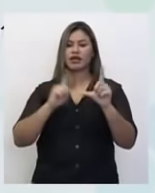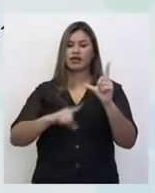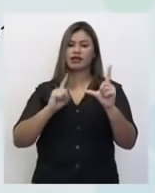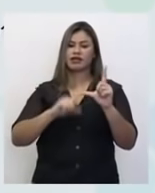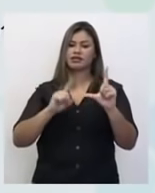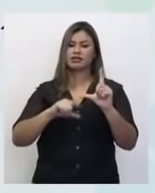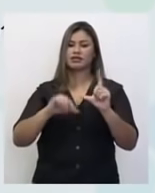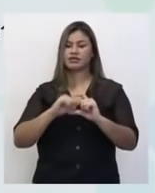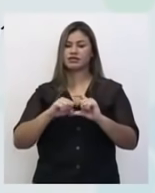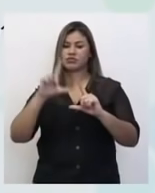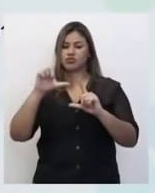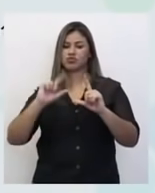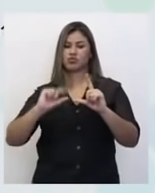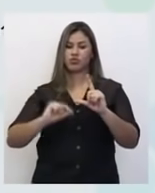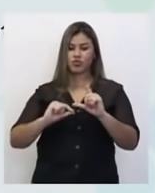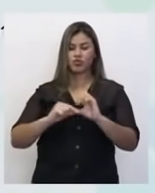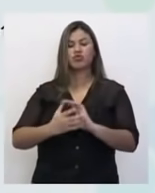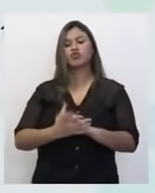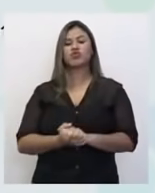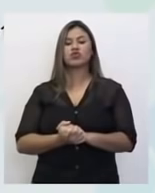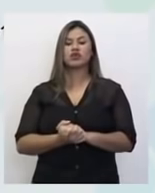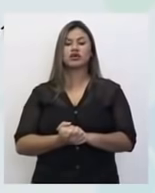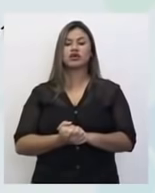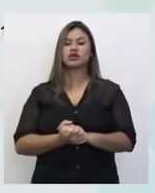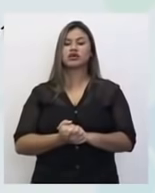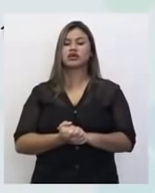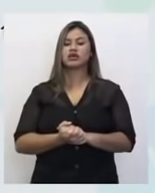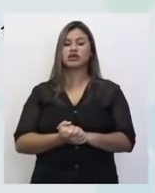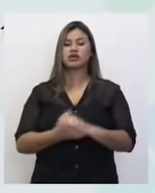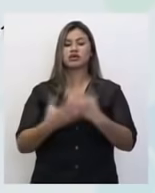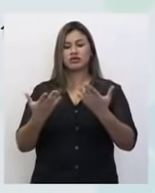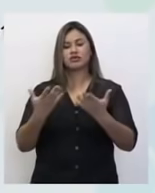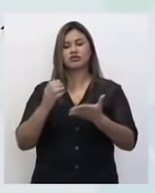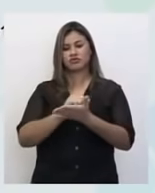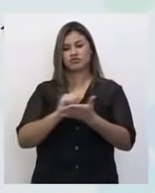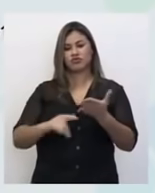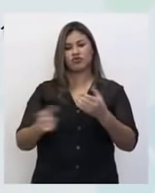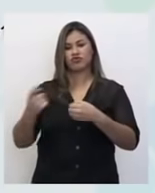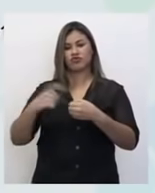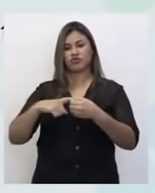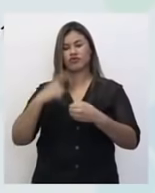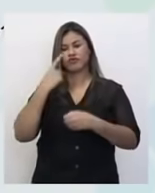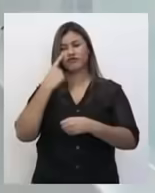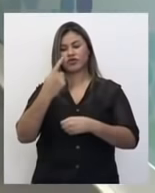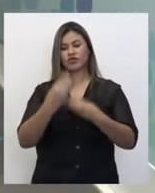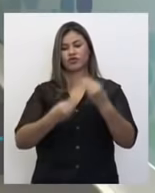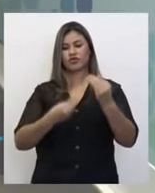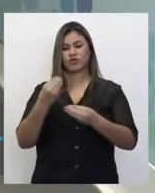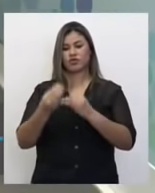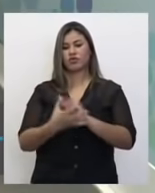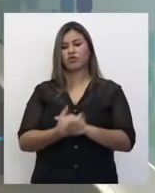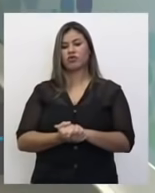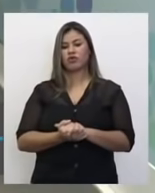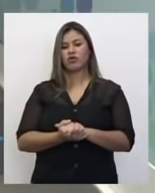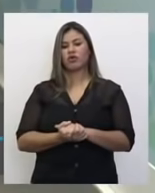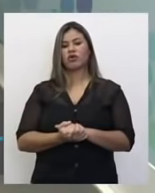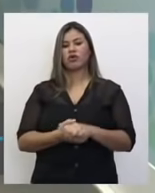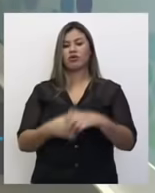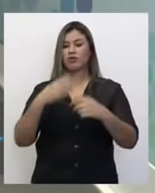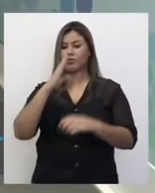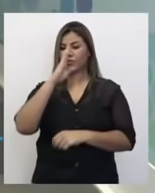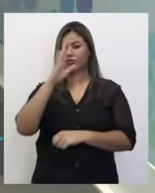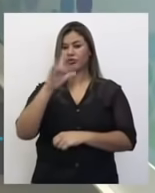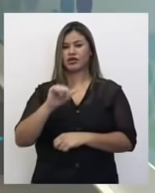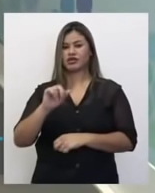e se ela é maiúscula ou minúscula, tá? Então, ó, isso pode ser um exercício para vocês voltarem depois de fazer. Isso principalmente pra Lara, que ela prestou bastante atenção na